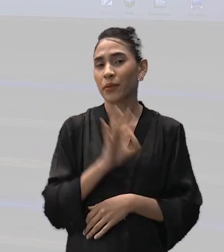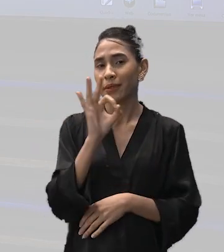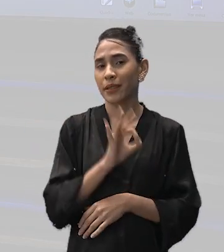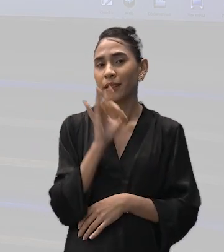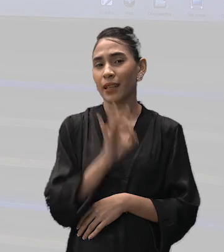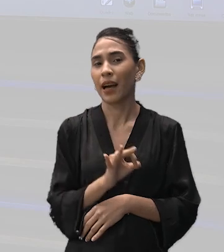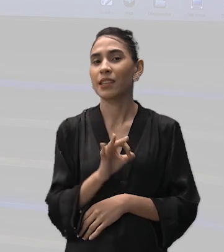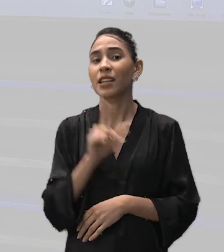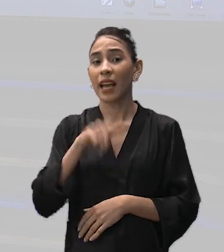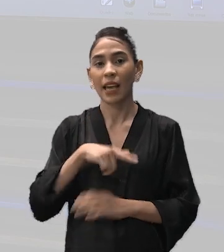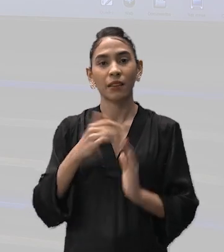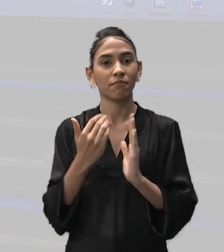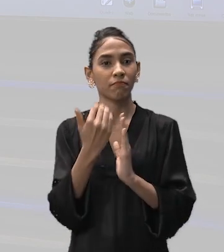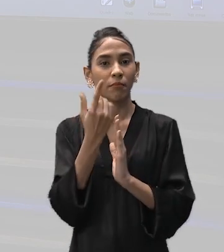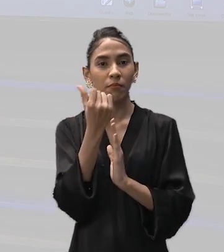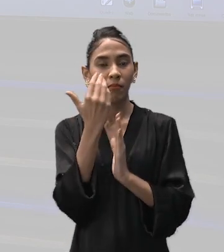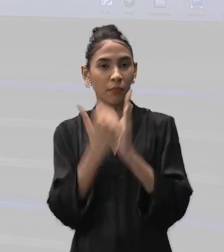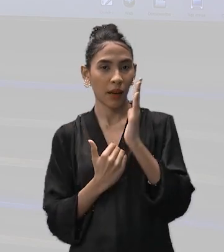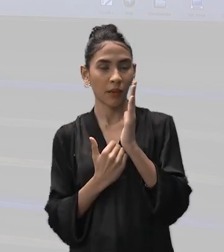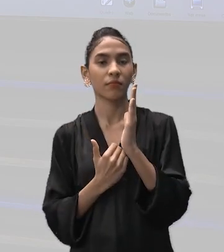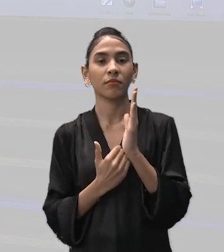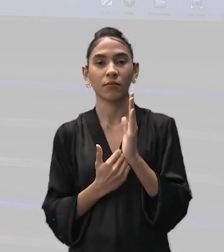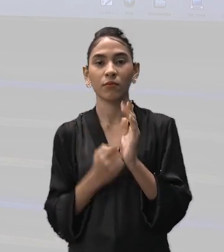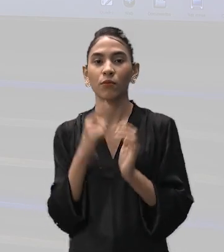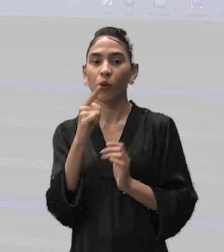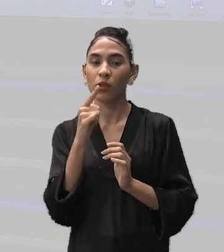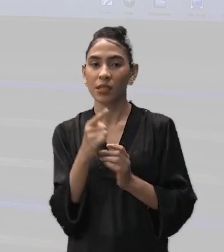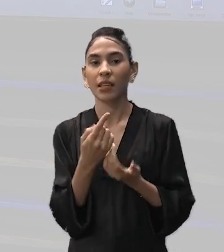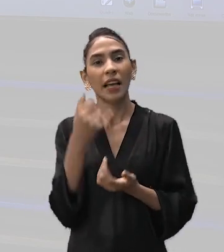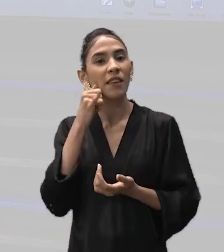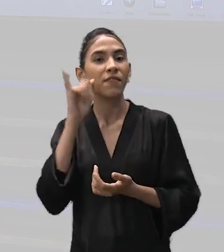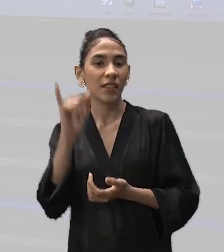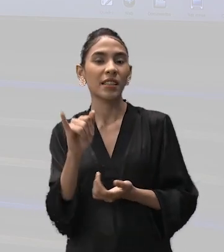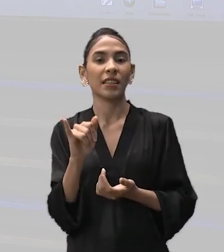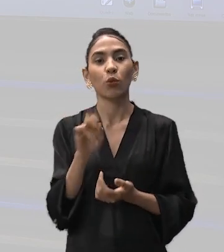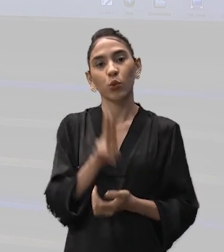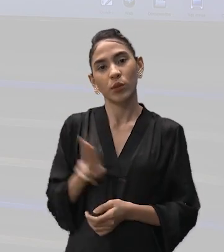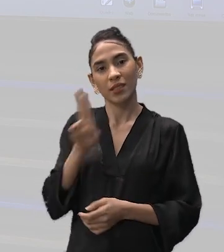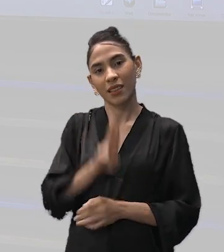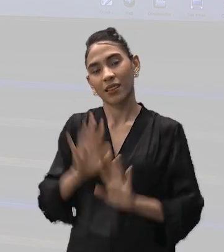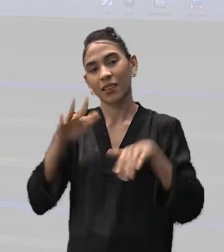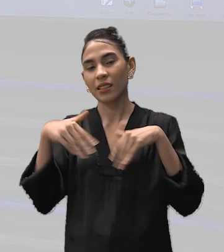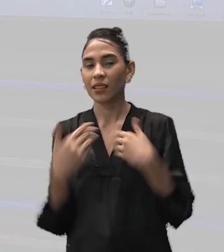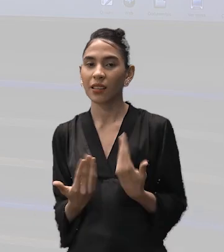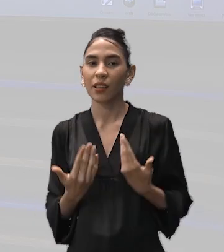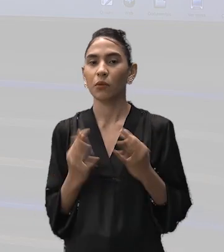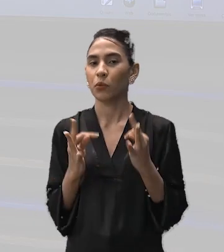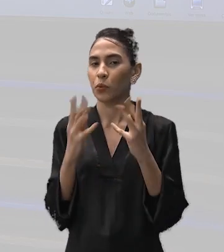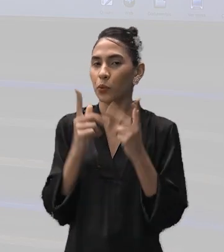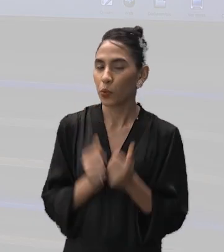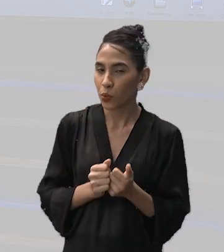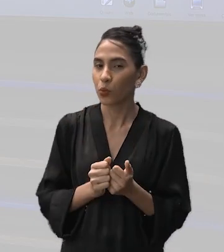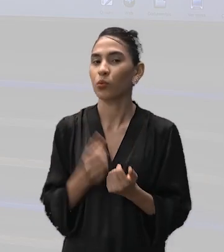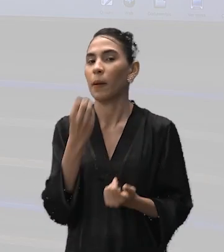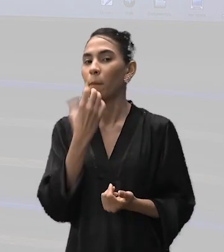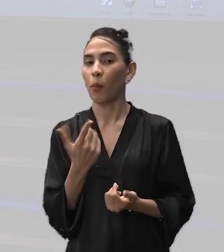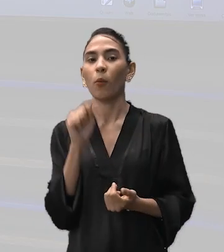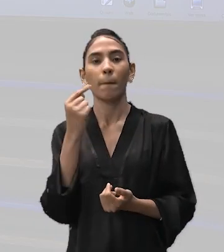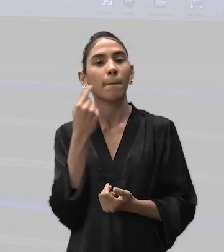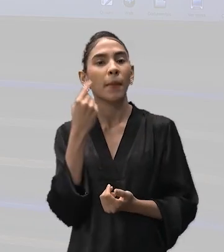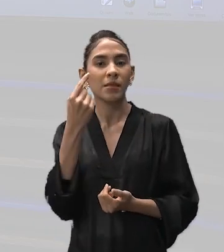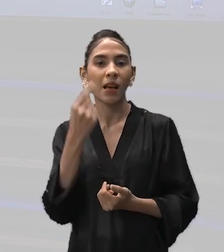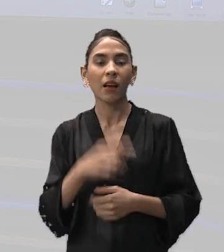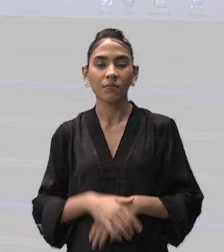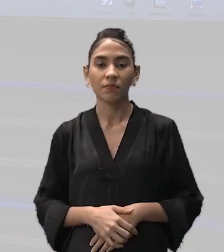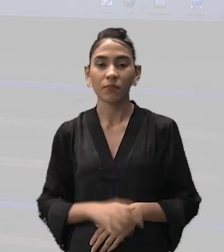que seja, já é desconto, já é o dinheiro que você deixa de gastar. Então, tudo isso também vai valer a pena, legal?